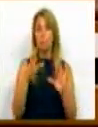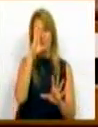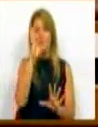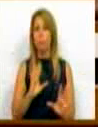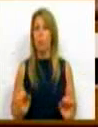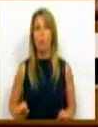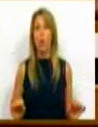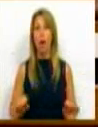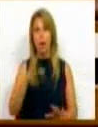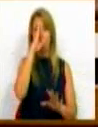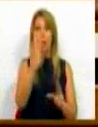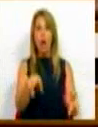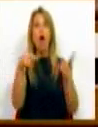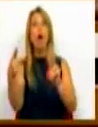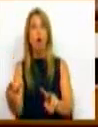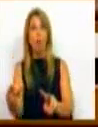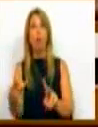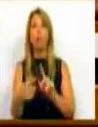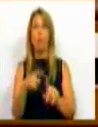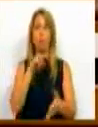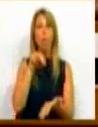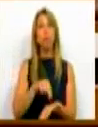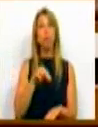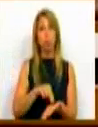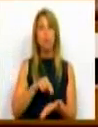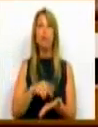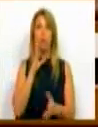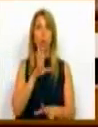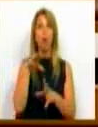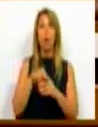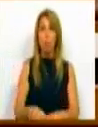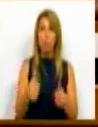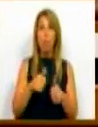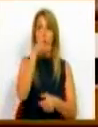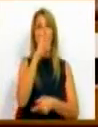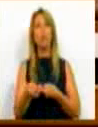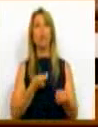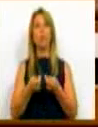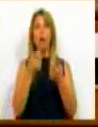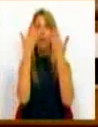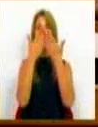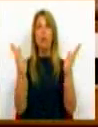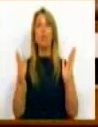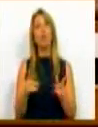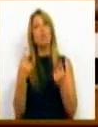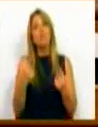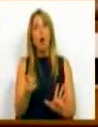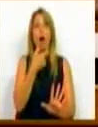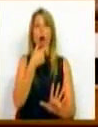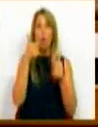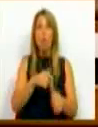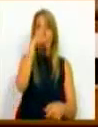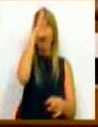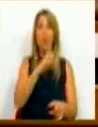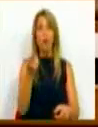que o reformismo é uma posição inerente à boa governação e que em democracia só os bons governos são